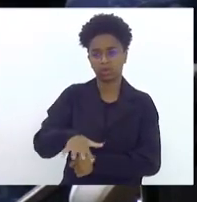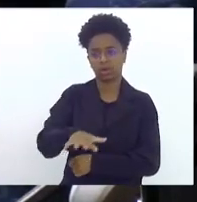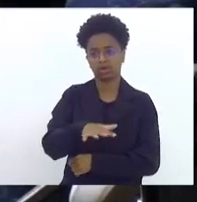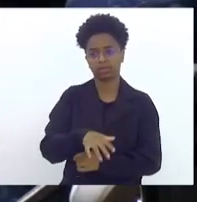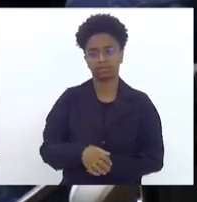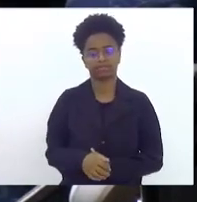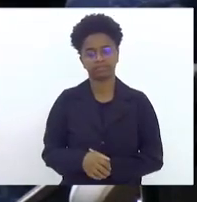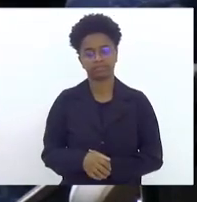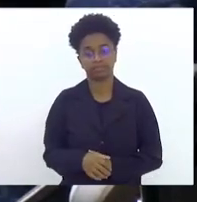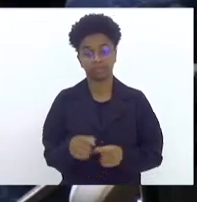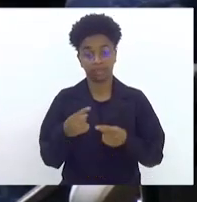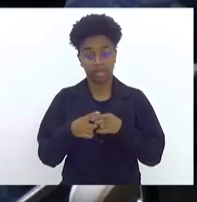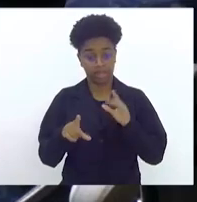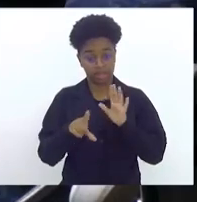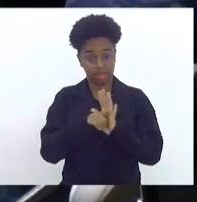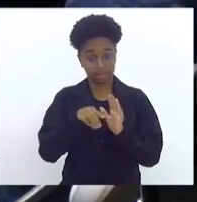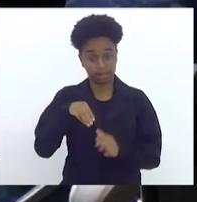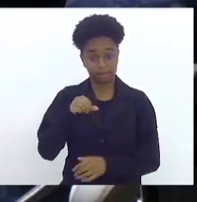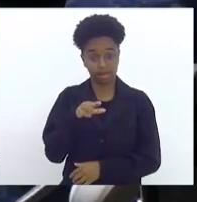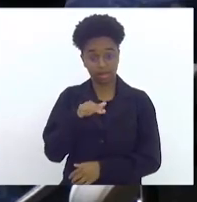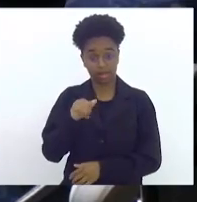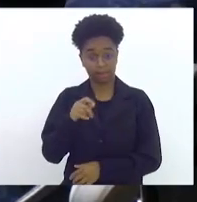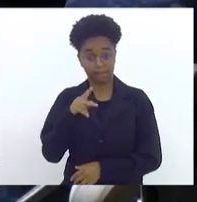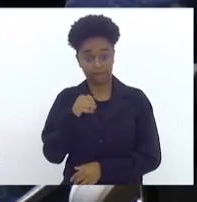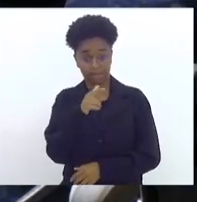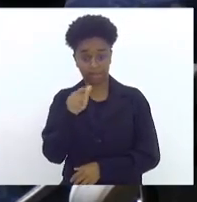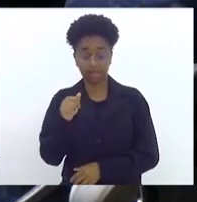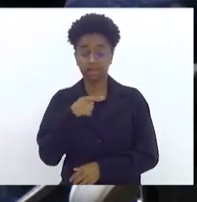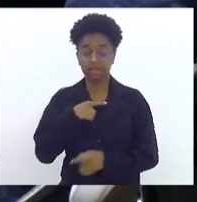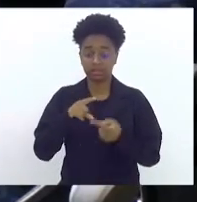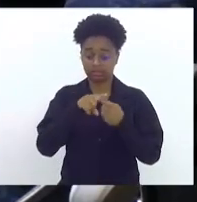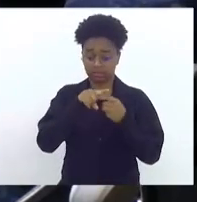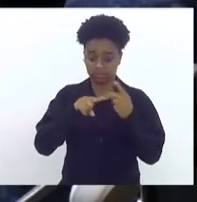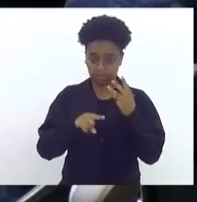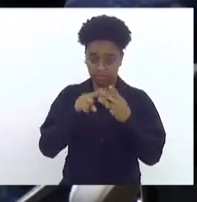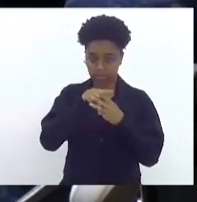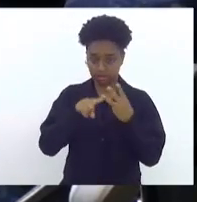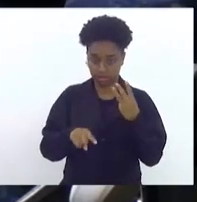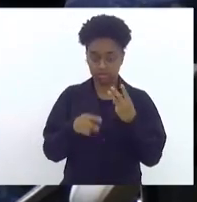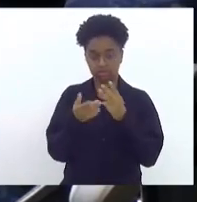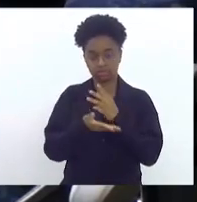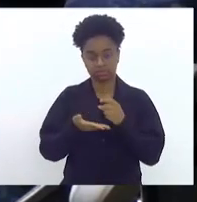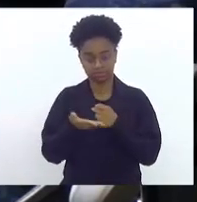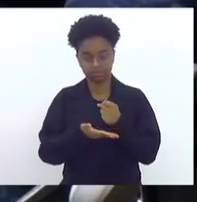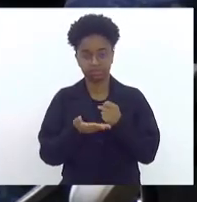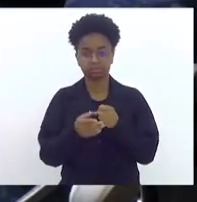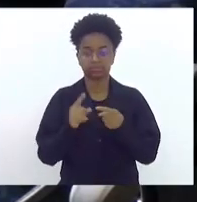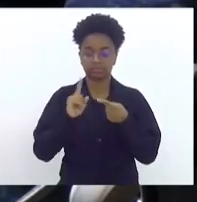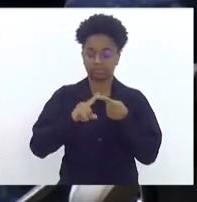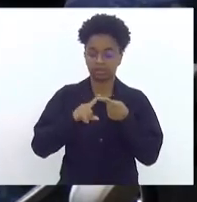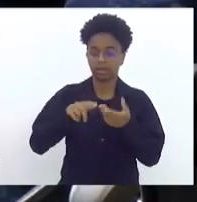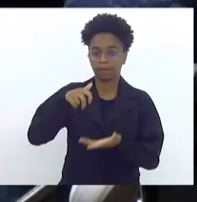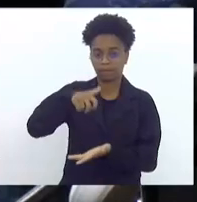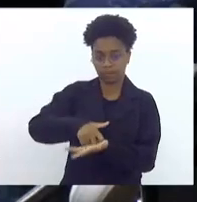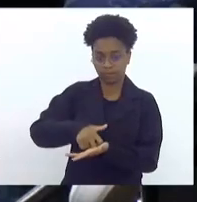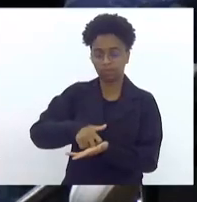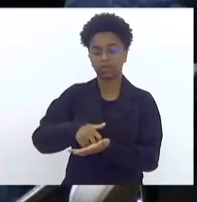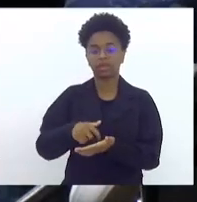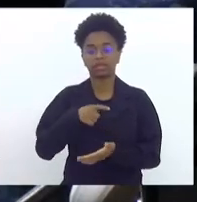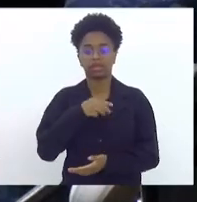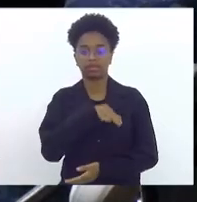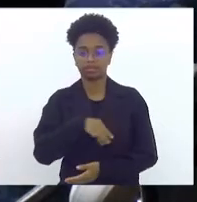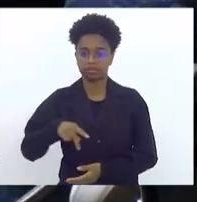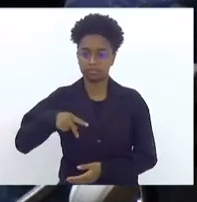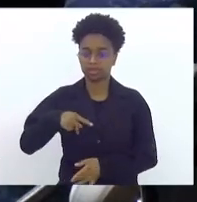ali Maria da Penha trabalha com três pilares né a punição que ali sim o Ministério Público judiciário estão muito